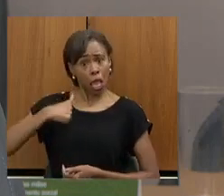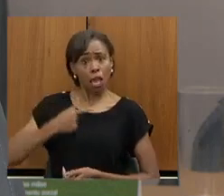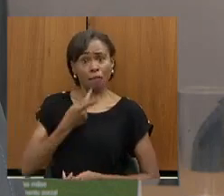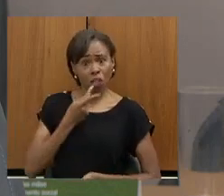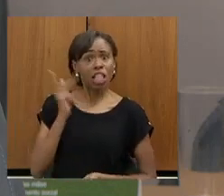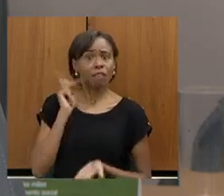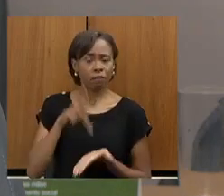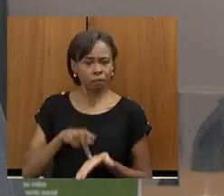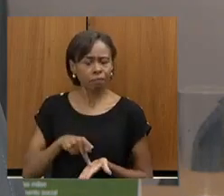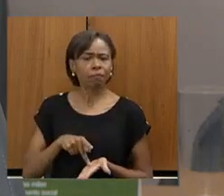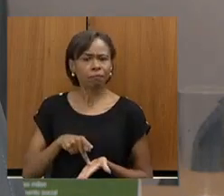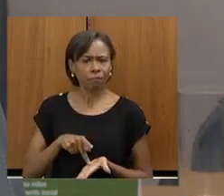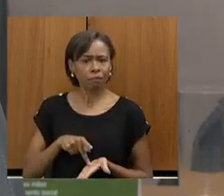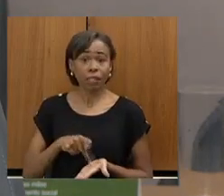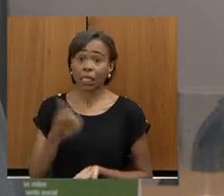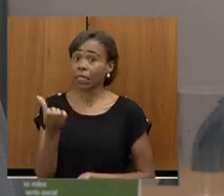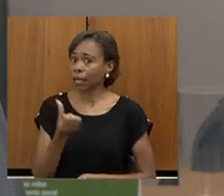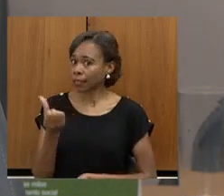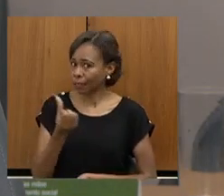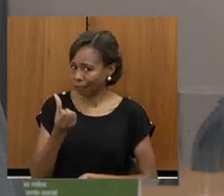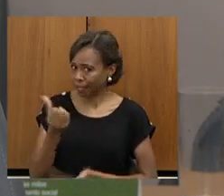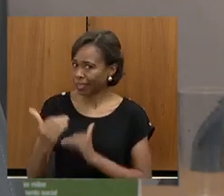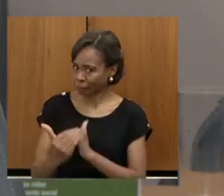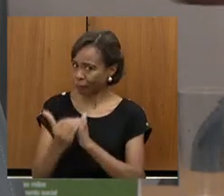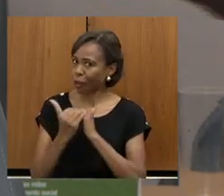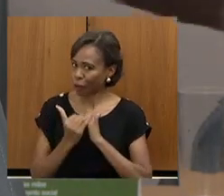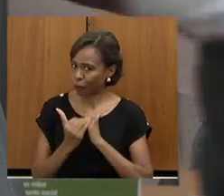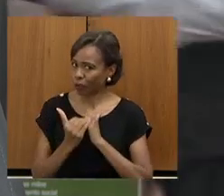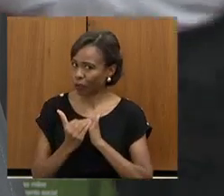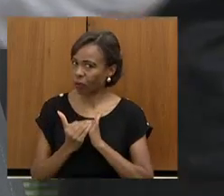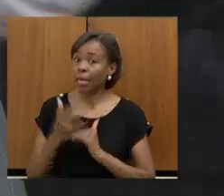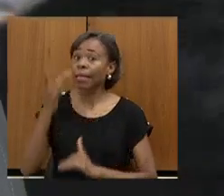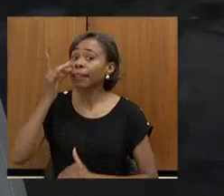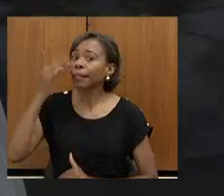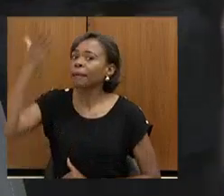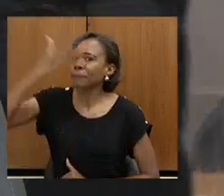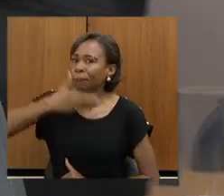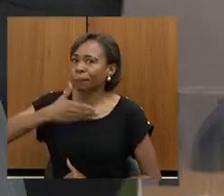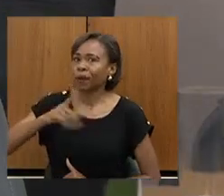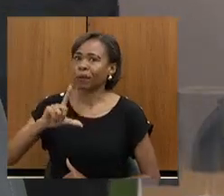Me foi informado sexta-feira. Isso tem testemunhas.